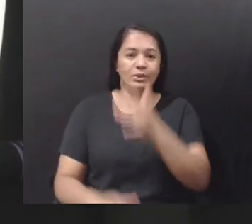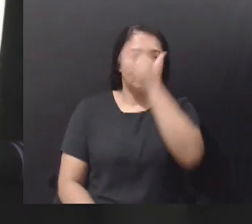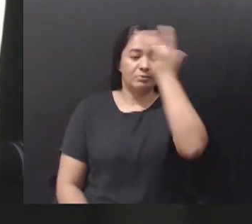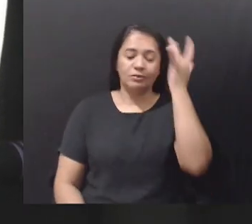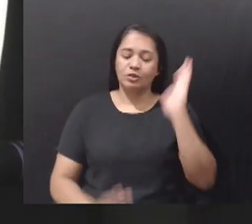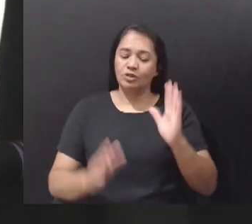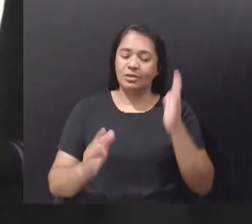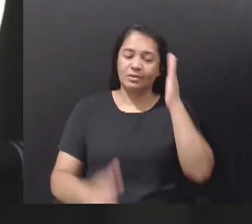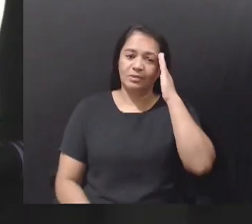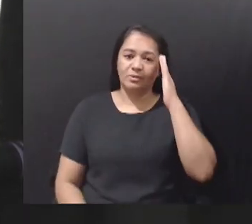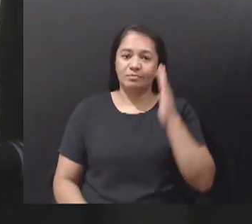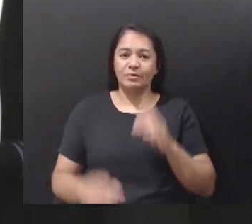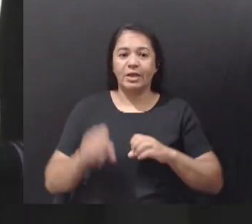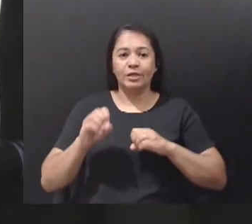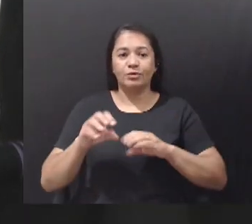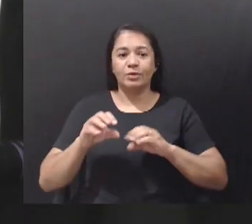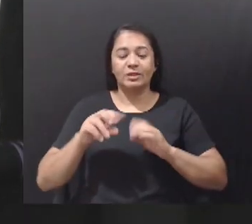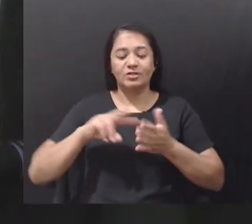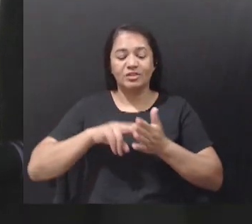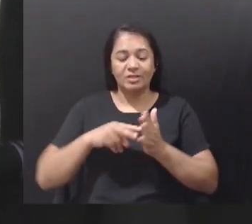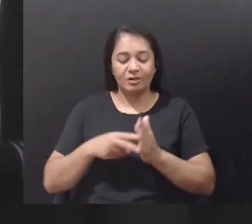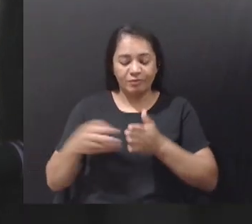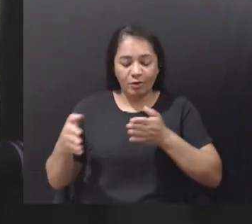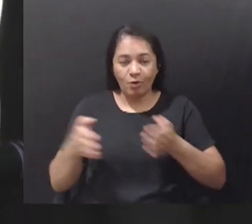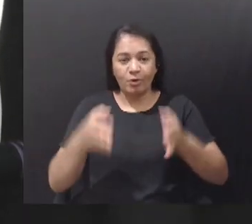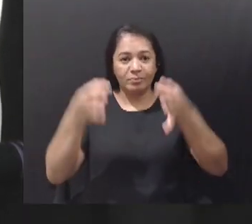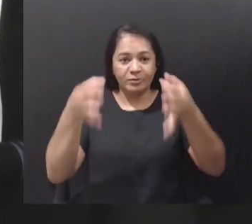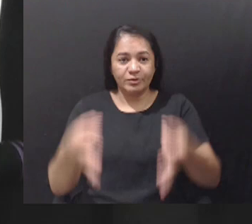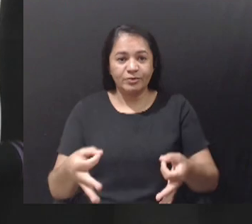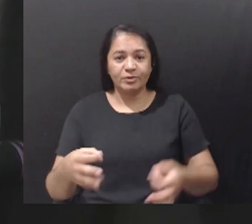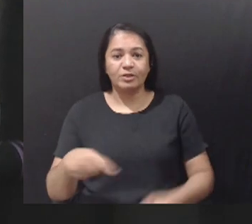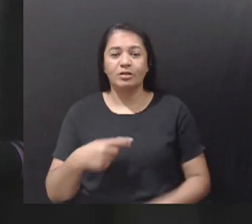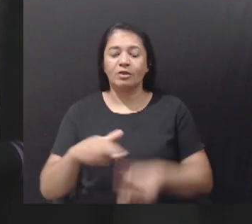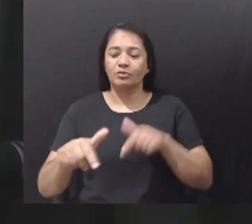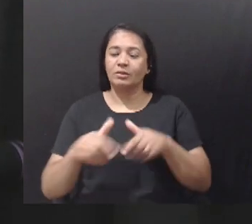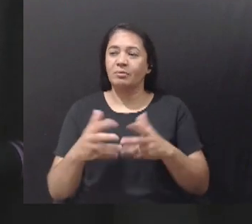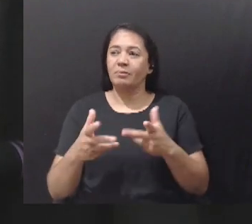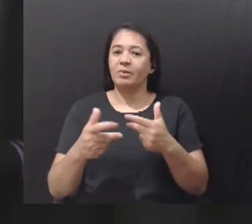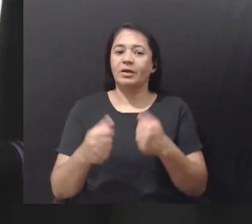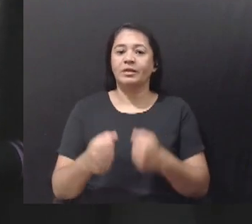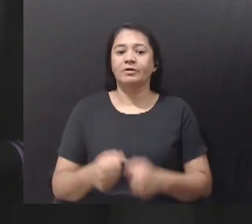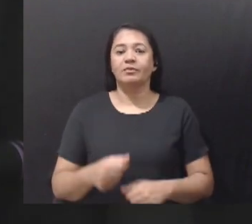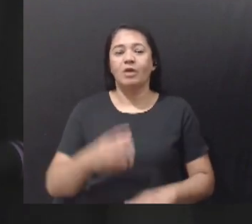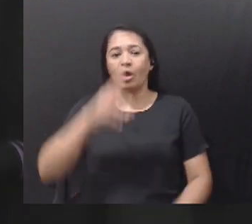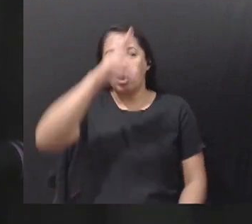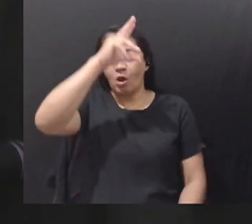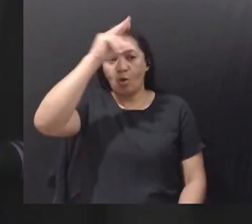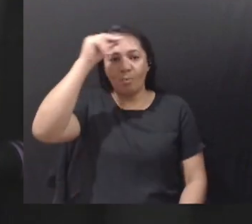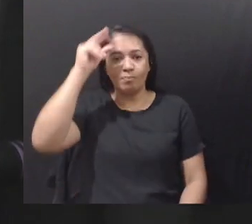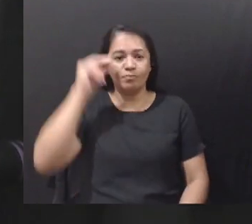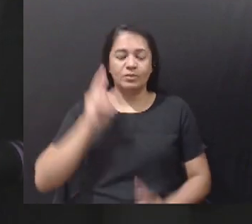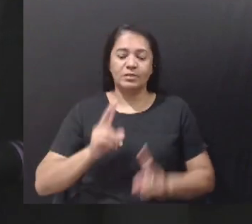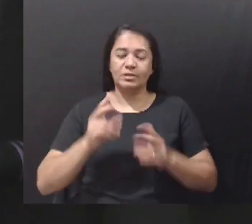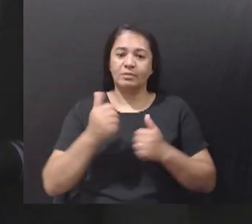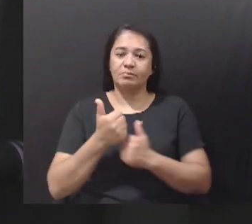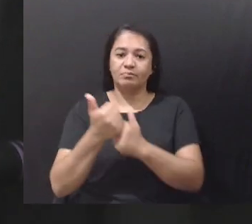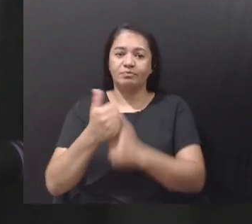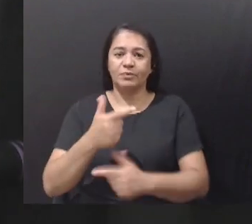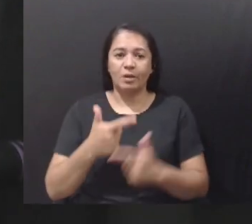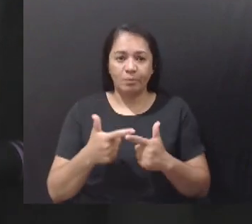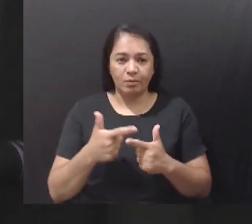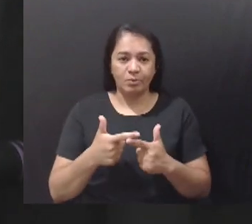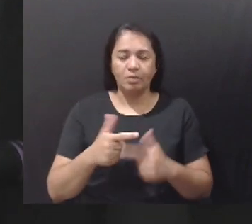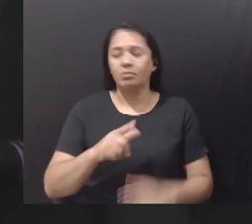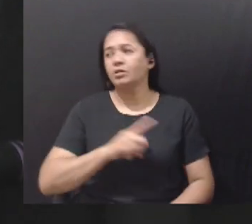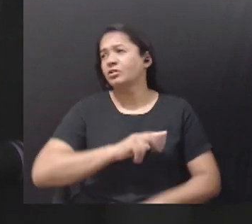caminho. Então, nós tivemos um grande trabalho em Jaguariúna, o prefeito sempre apoiando. Tinha problemas diversos, de todos